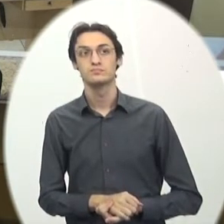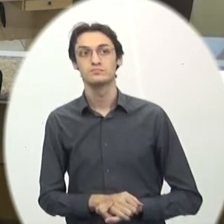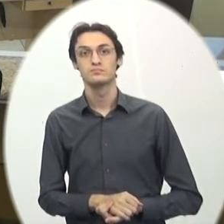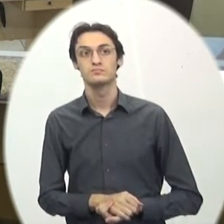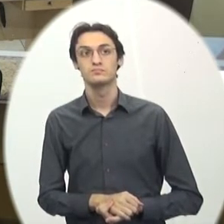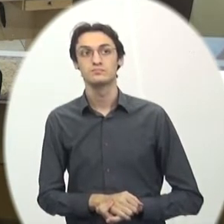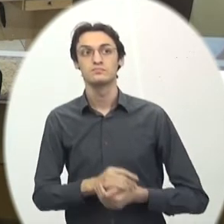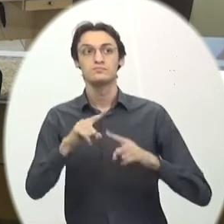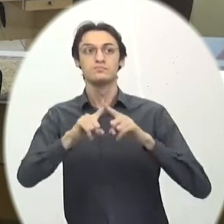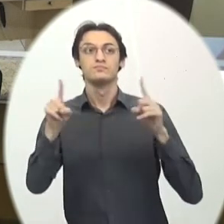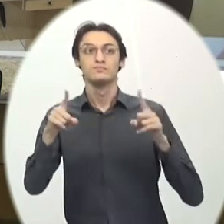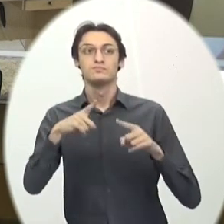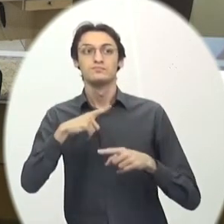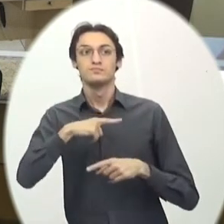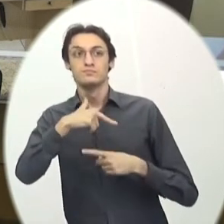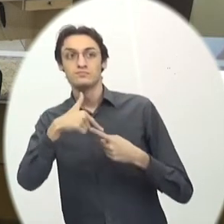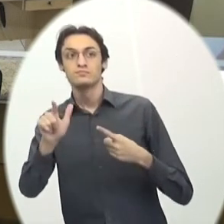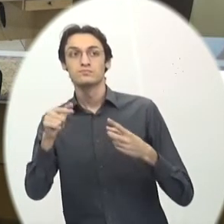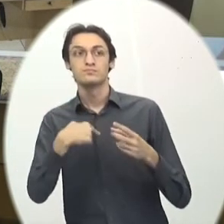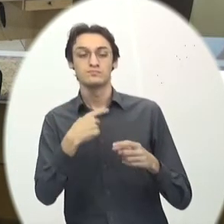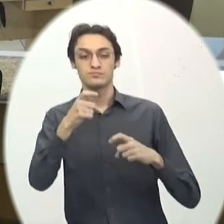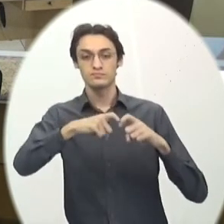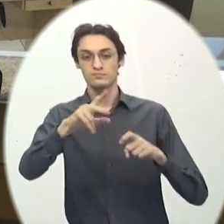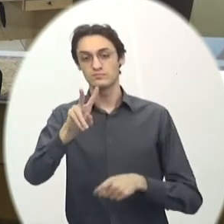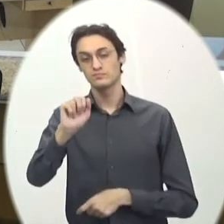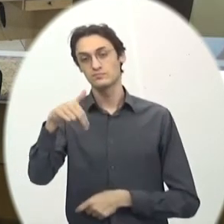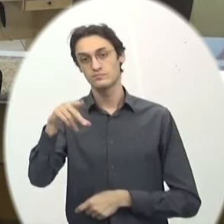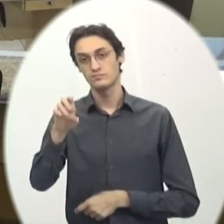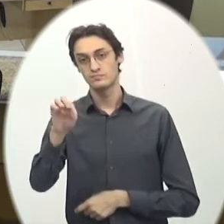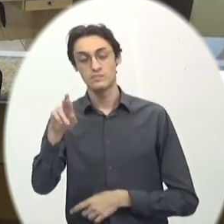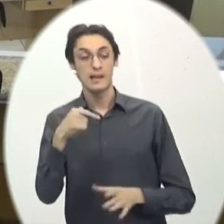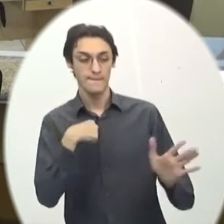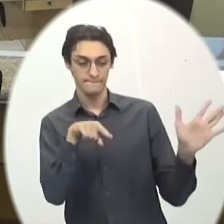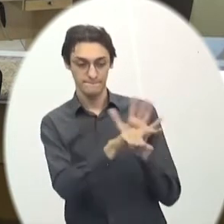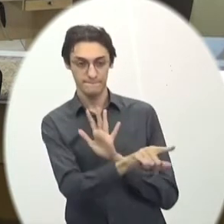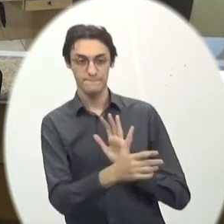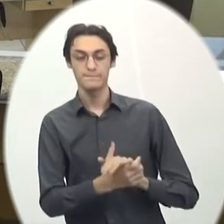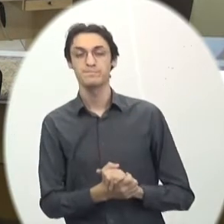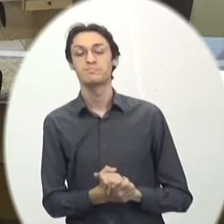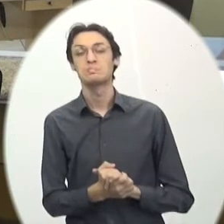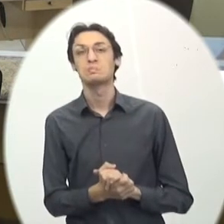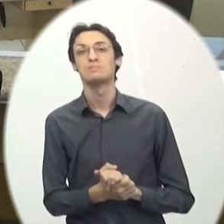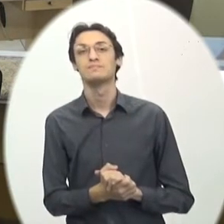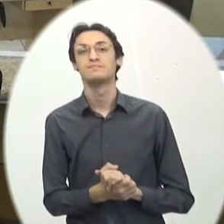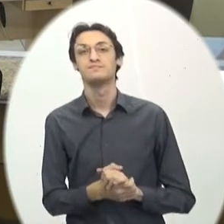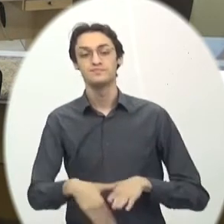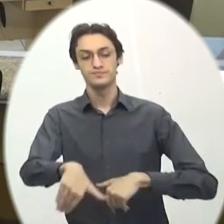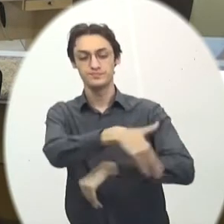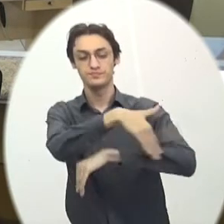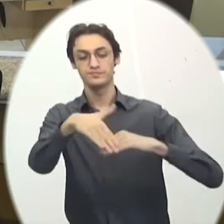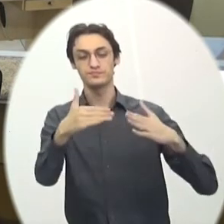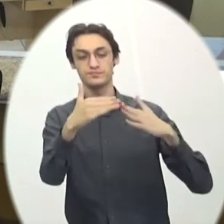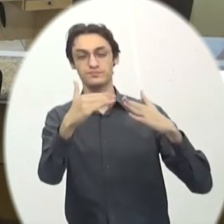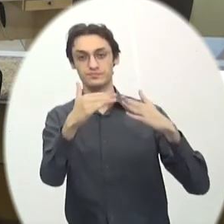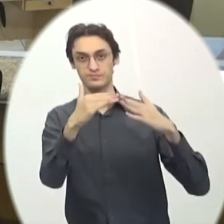Mas outra coisa, doutor Vanderlei, falei ali do endereço, né? Que é